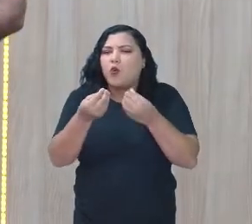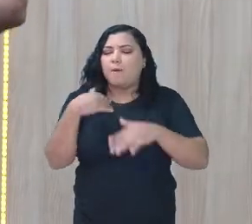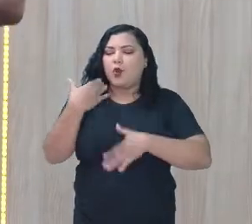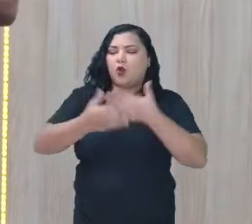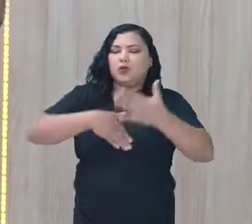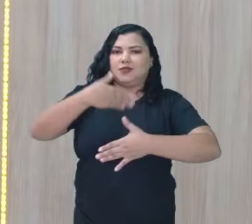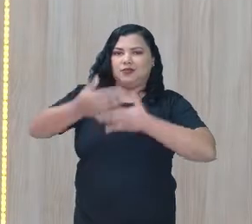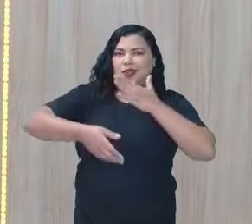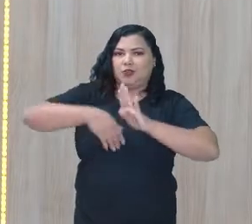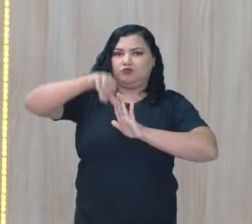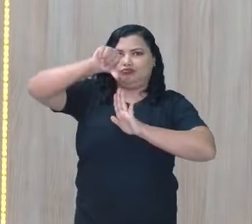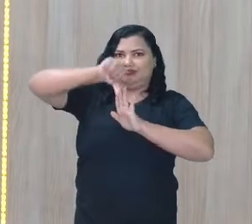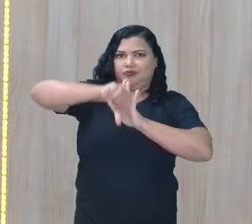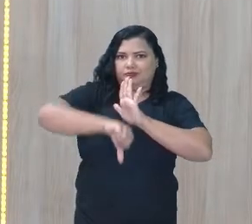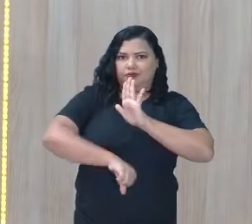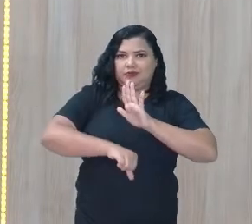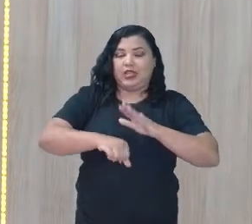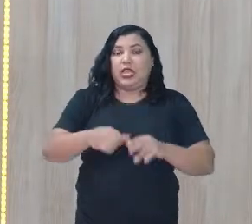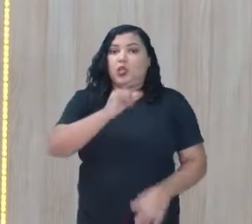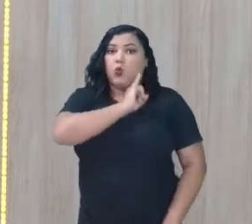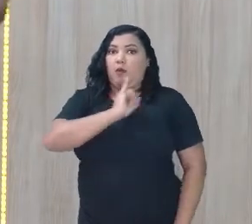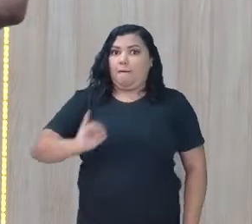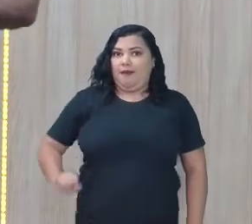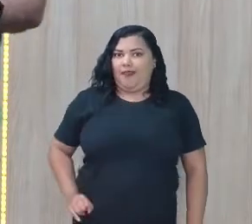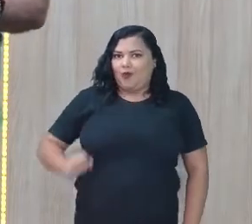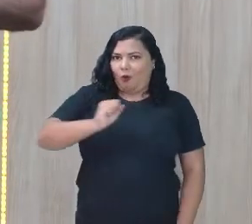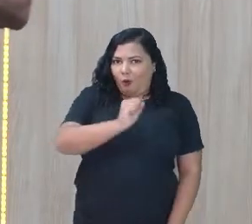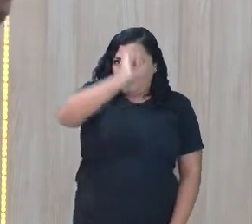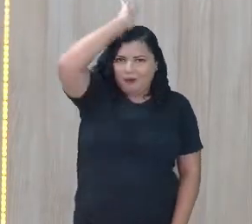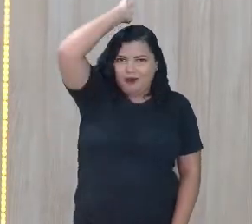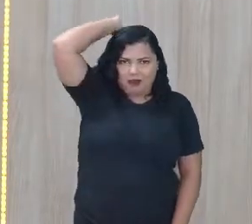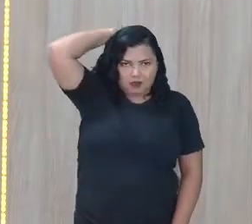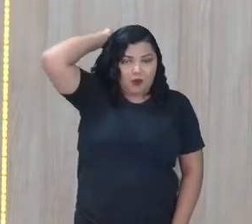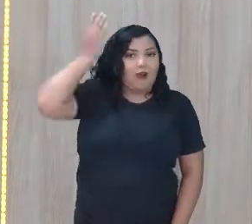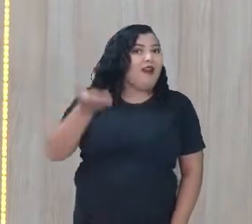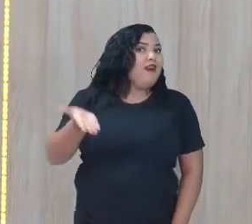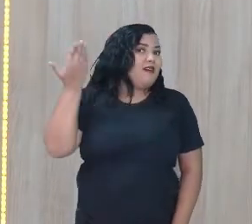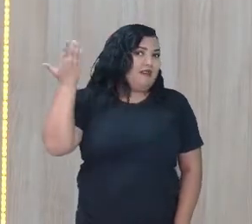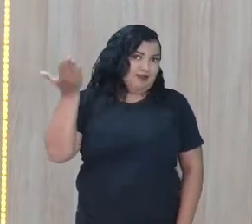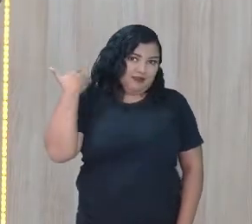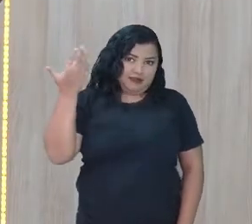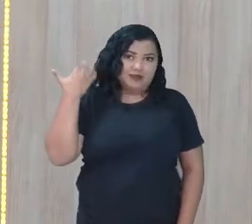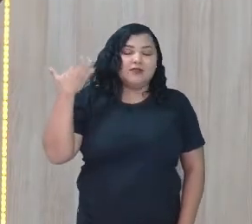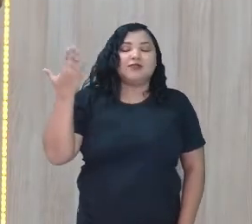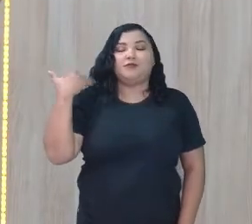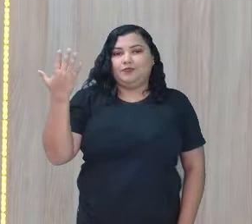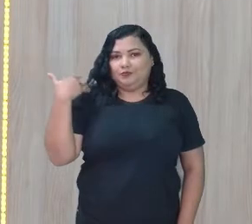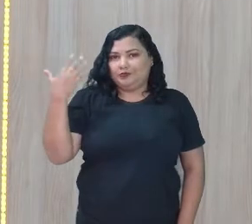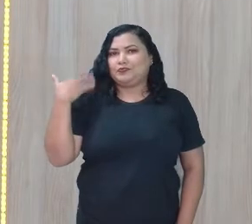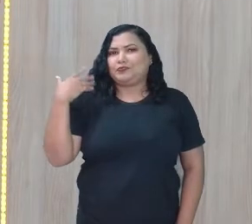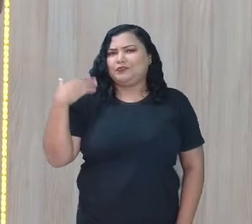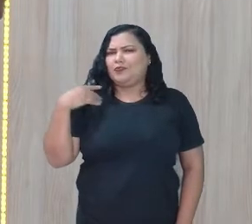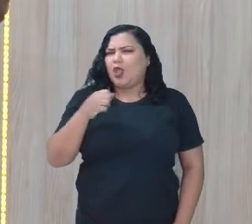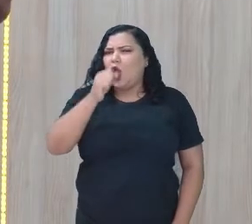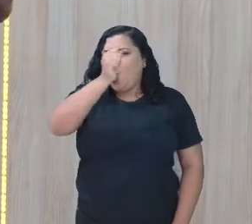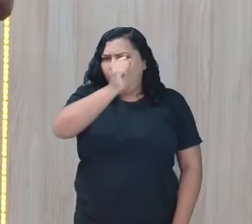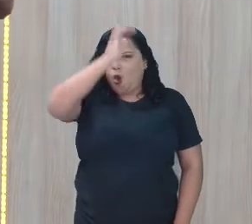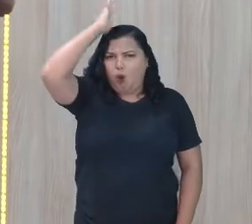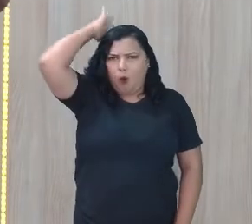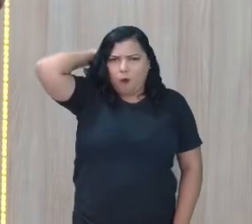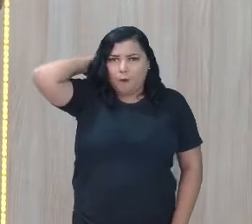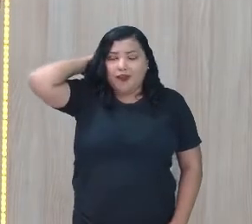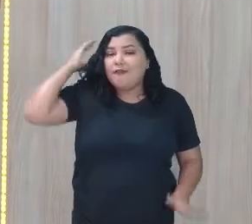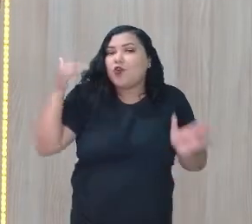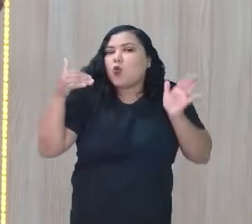Ocidente, porque Roma, né, ela foi, na prática, aí, o último império que a